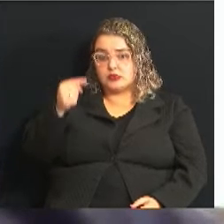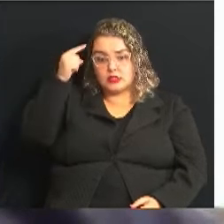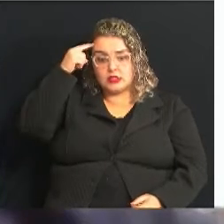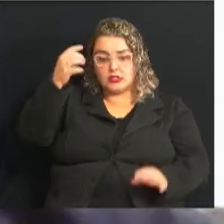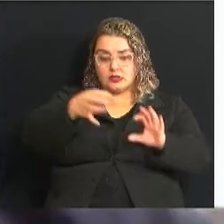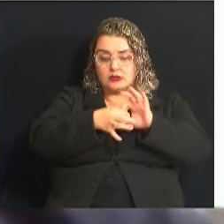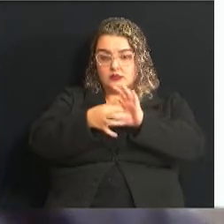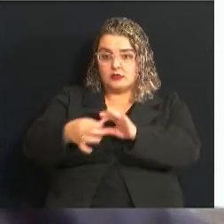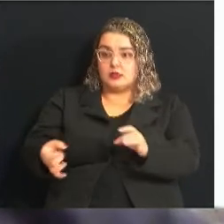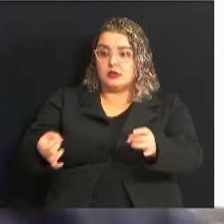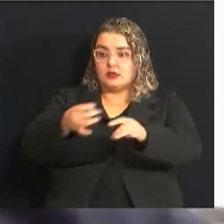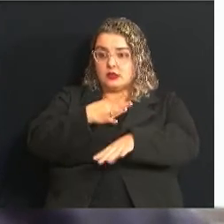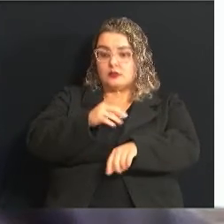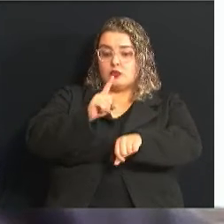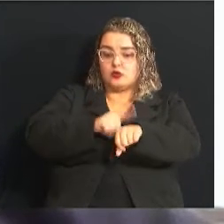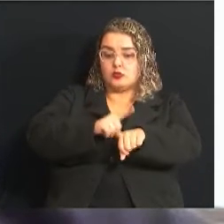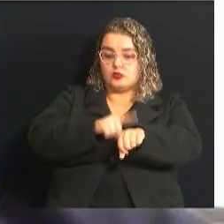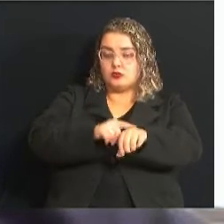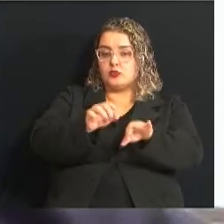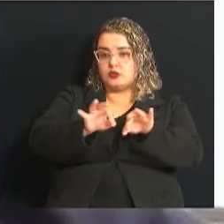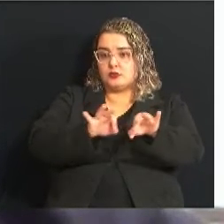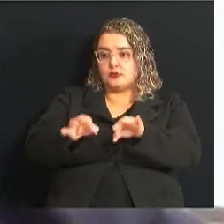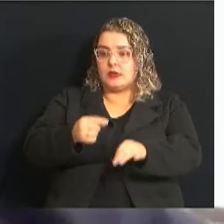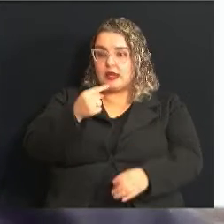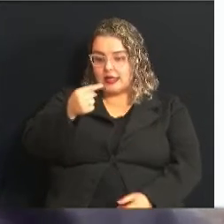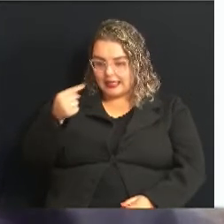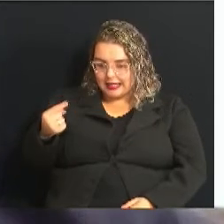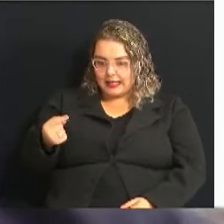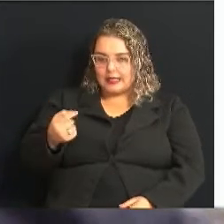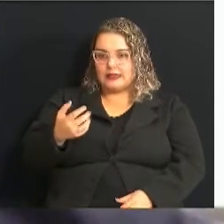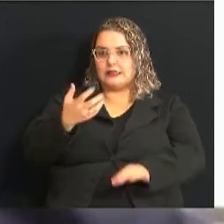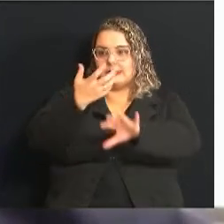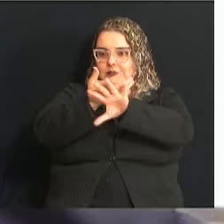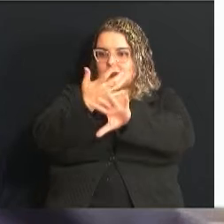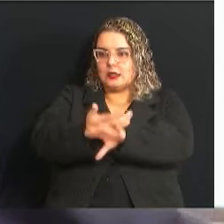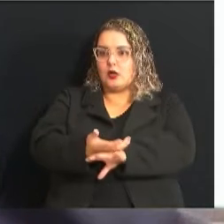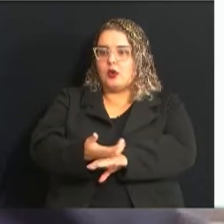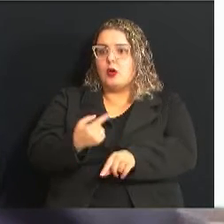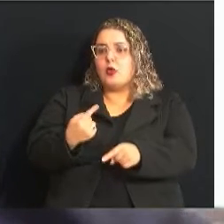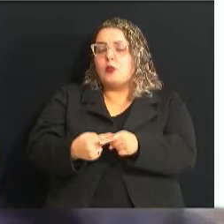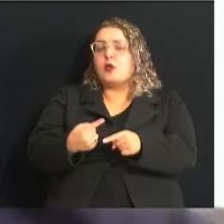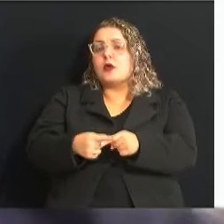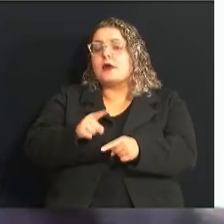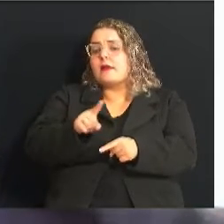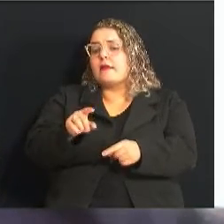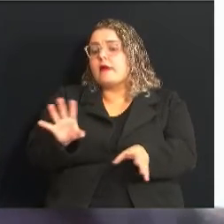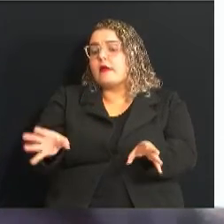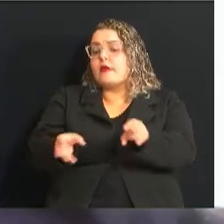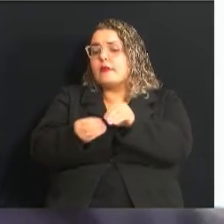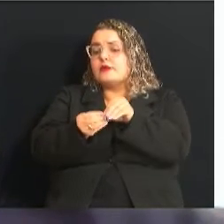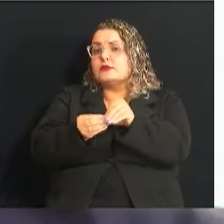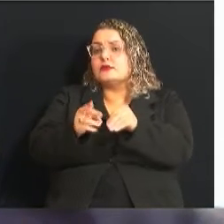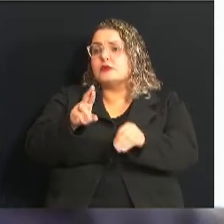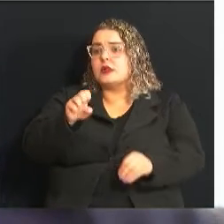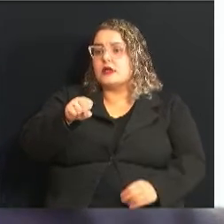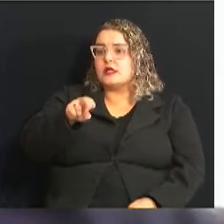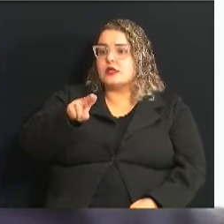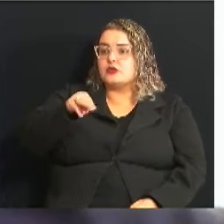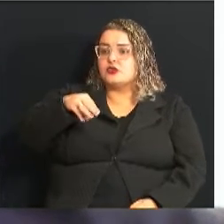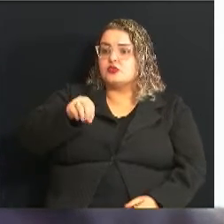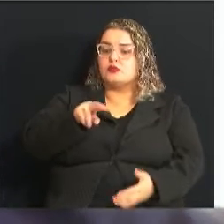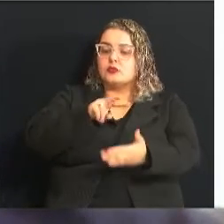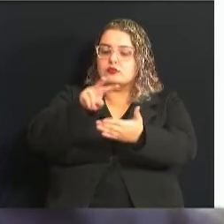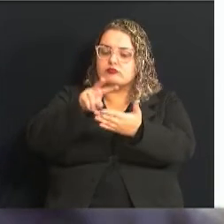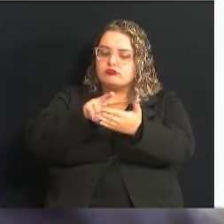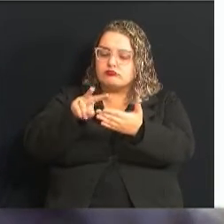estudar o número de horas que a gente programou para cada uma das disciplinas, por que não pegar os resuminhos que a gente fez e ir passando o olho, vai olhando linha